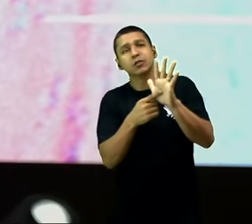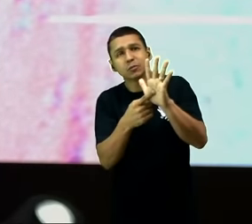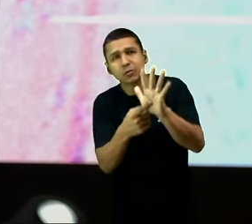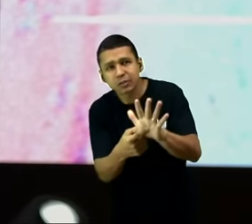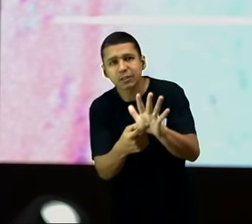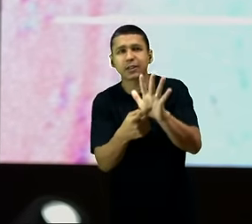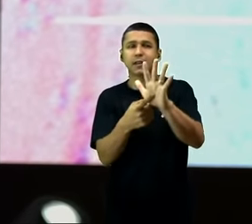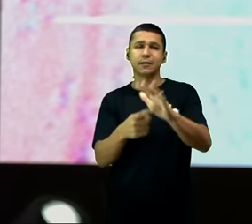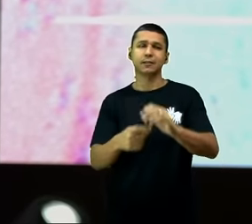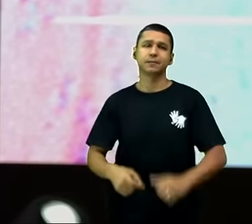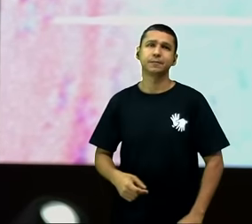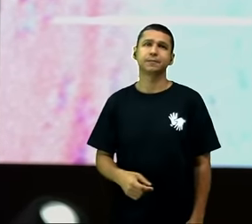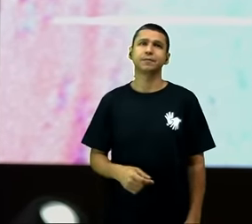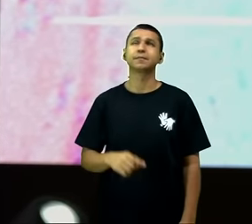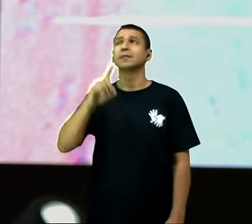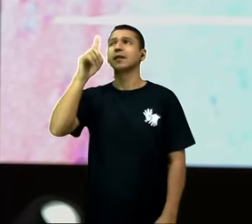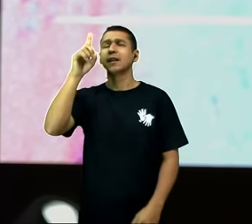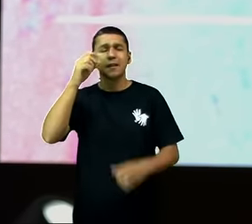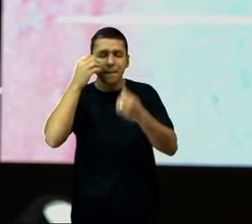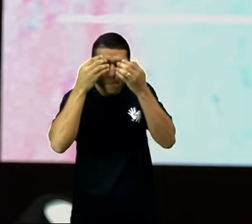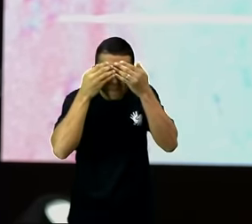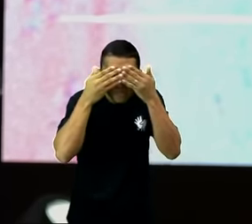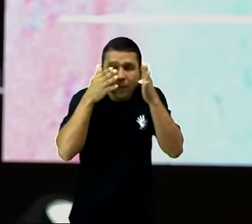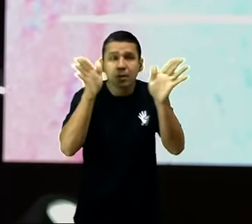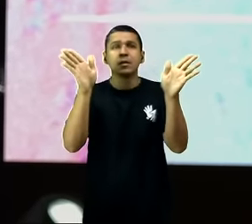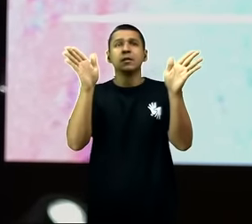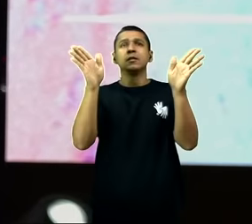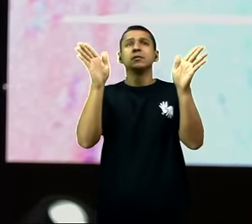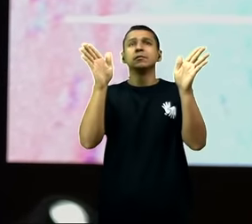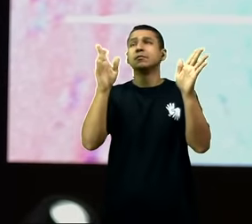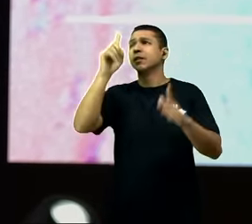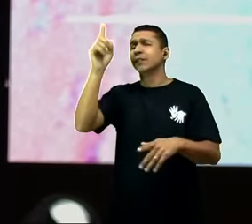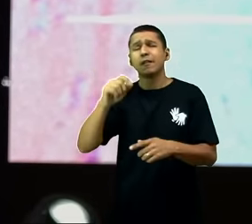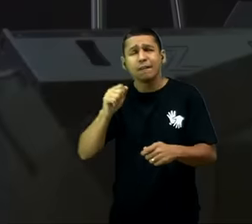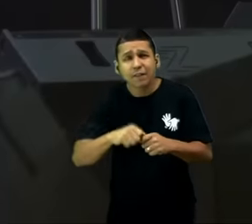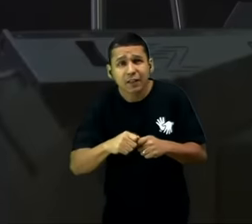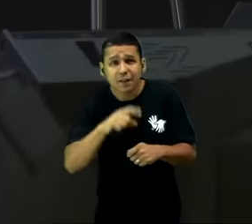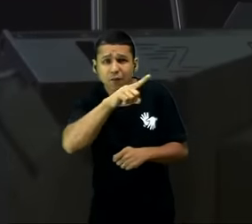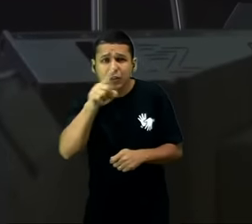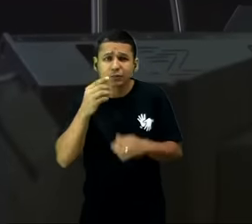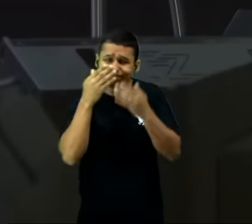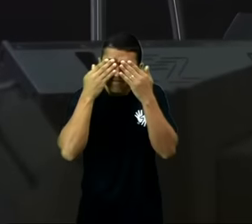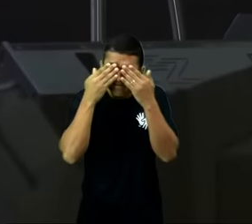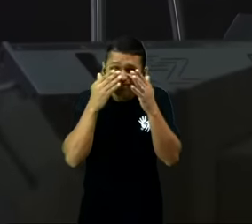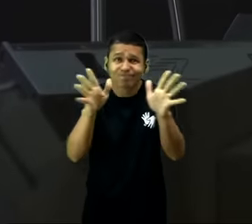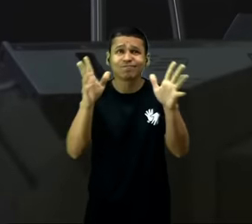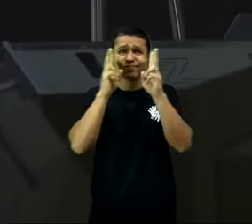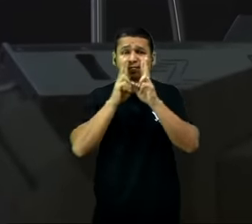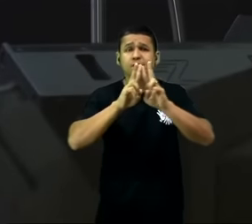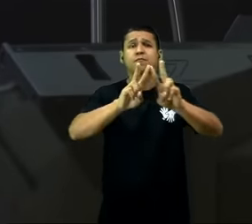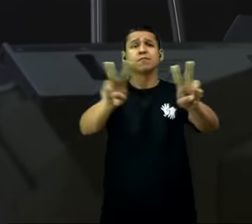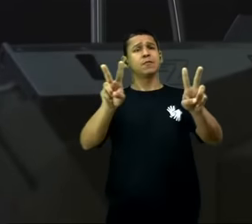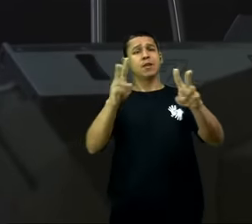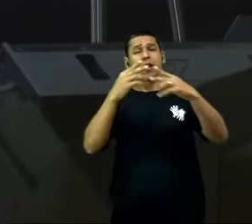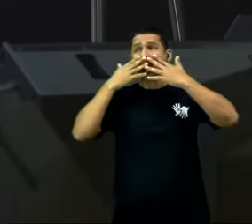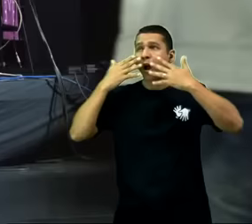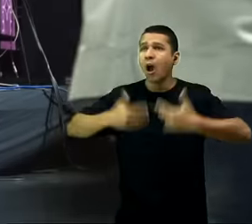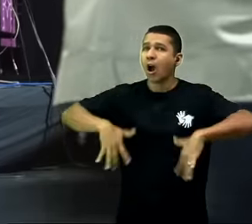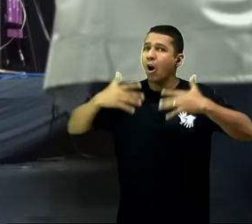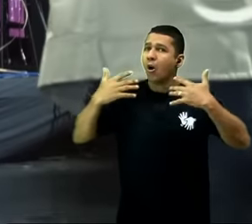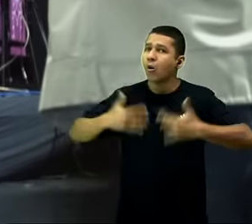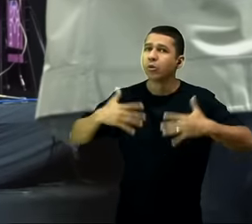vou te mostrar, eu vou abrir teus olhos, eu vou fazer você ver, eu vou fazer você